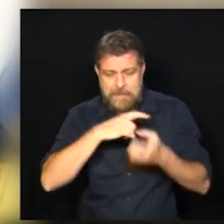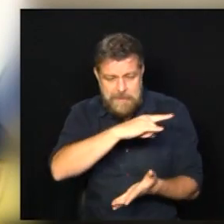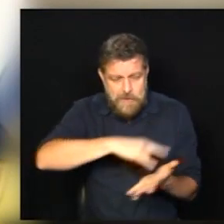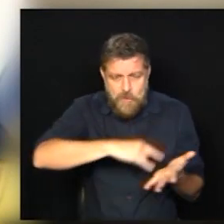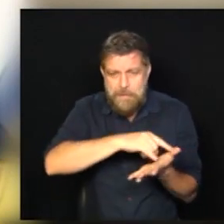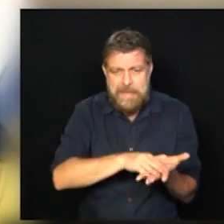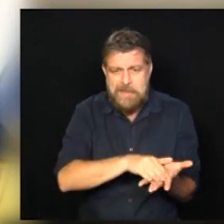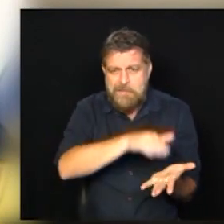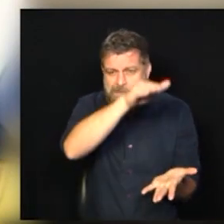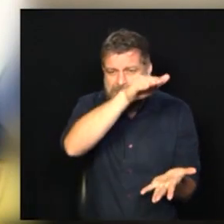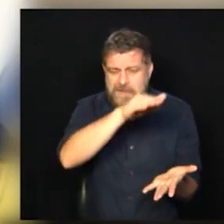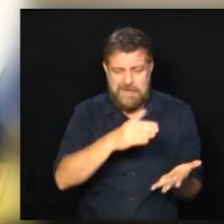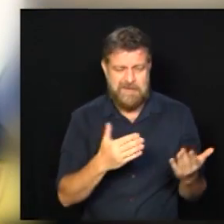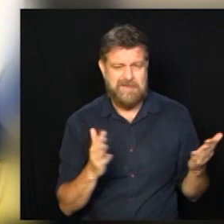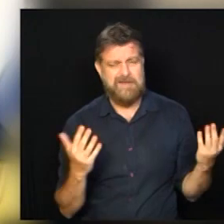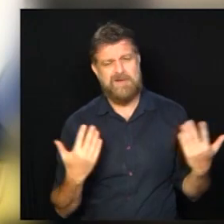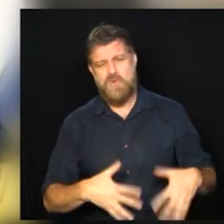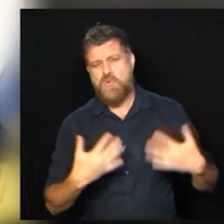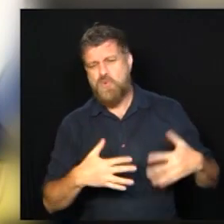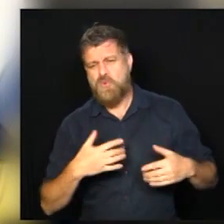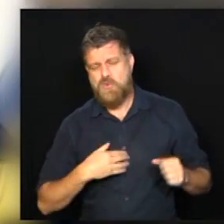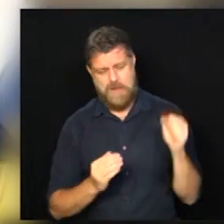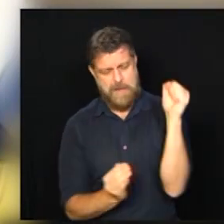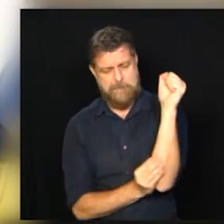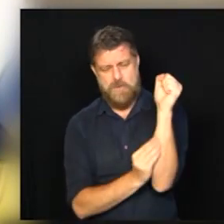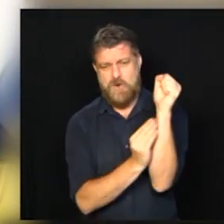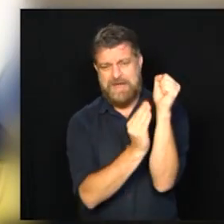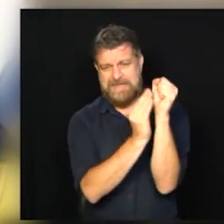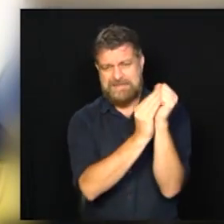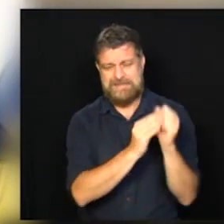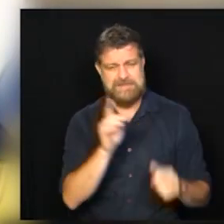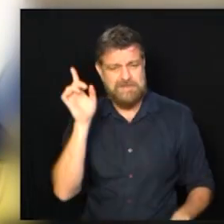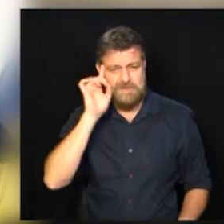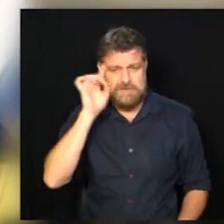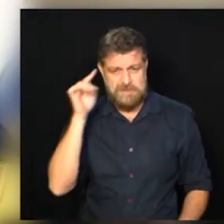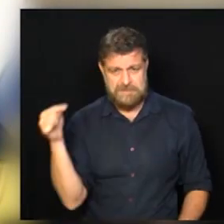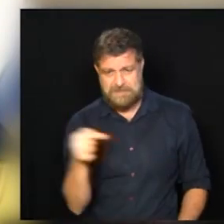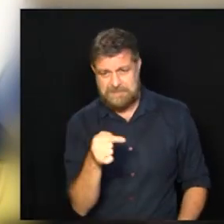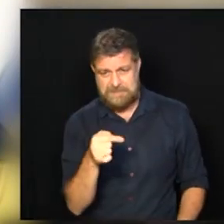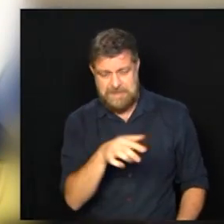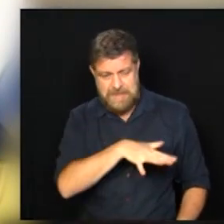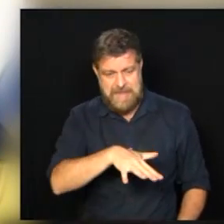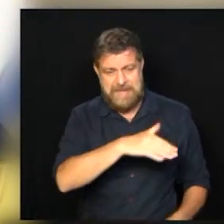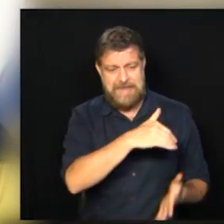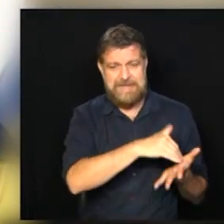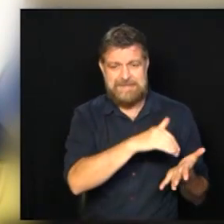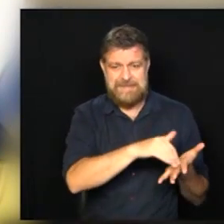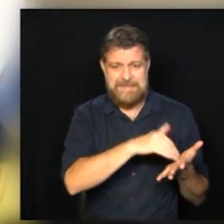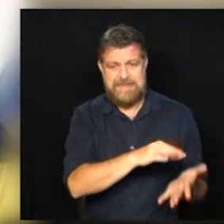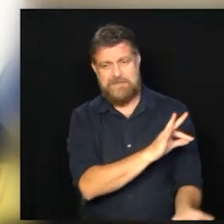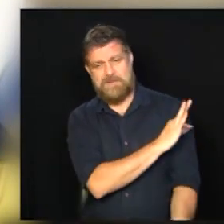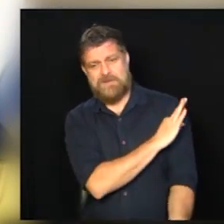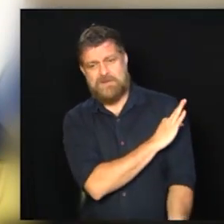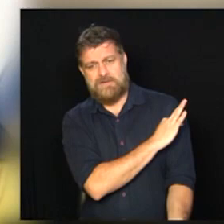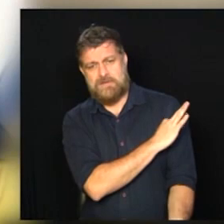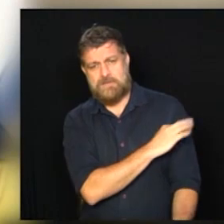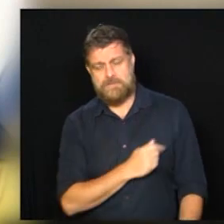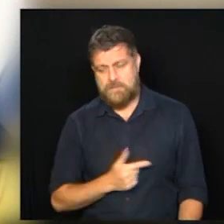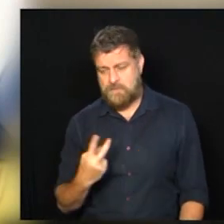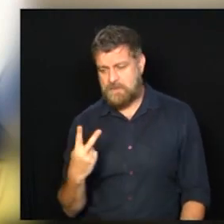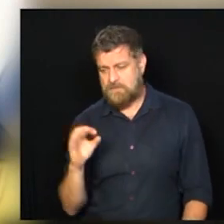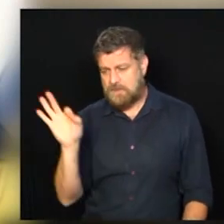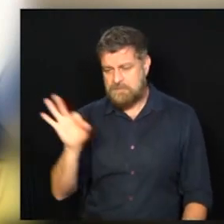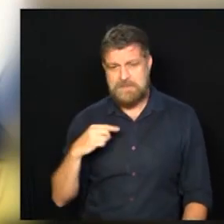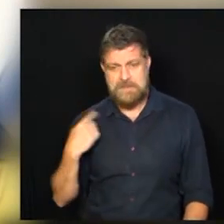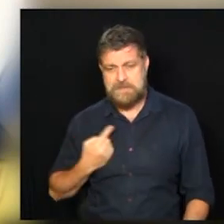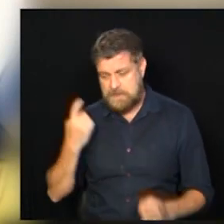com certidões e com a burocracia do dia a dia dentro da secretaria. E 20% a gente